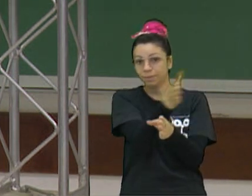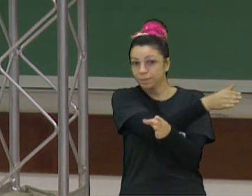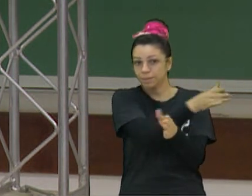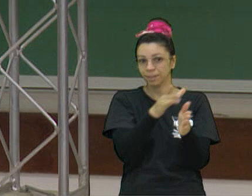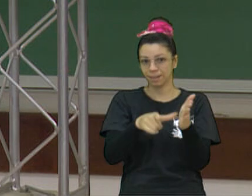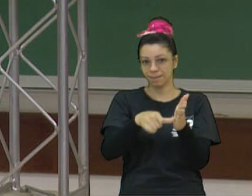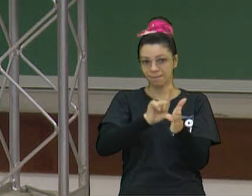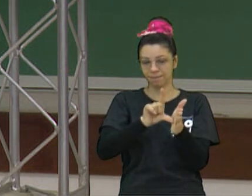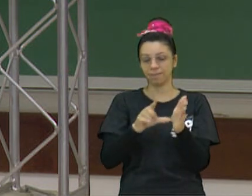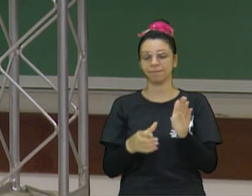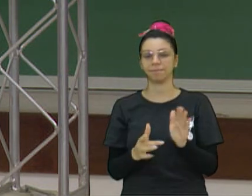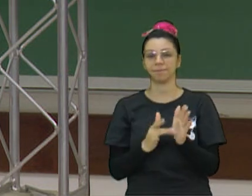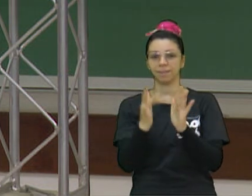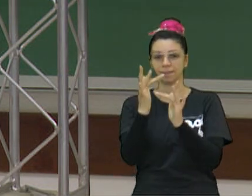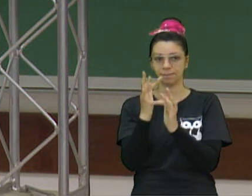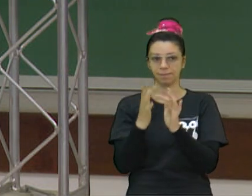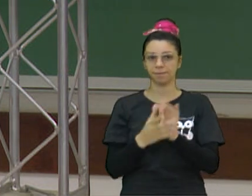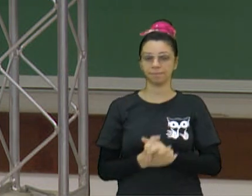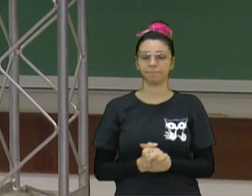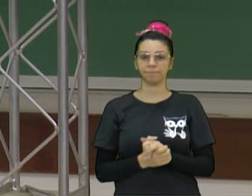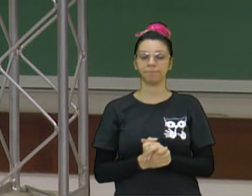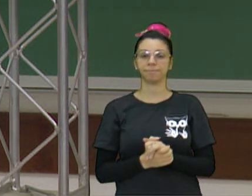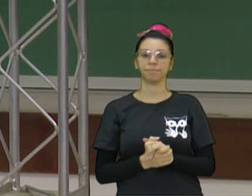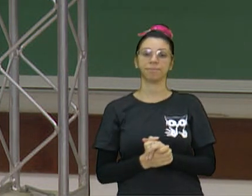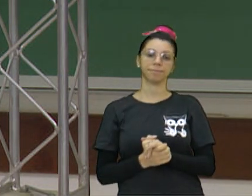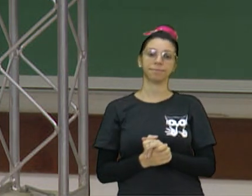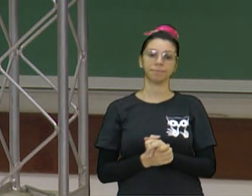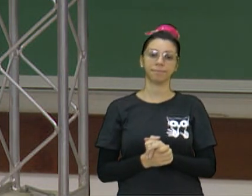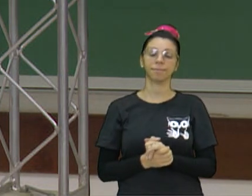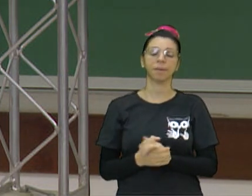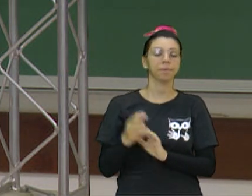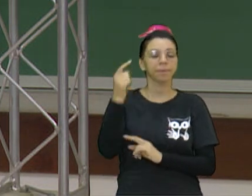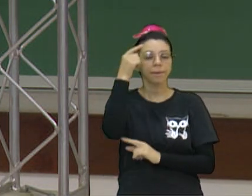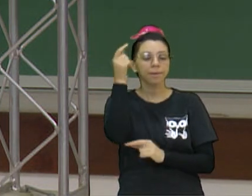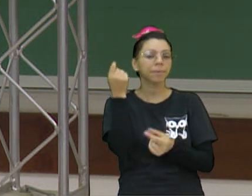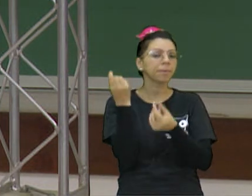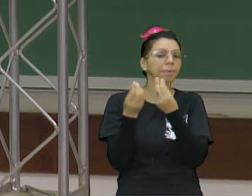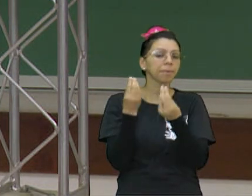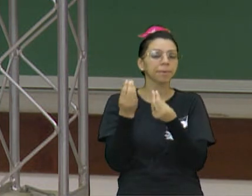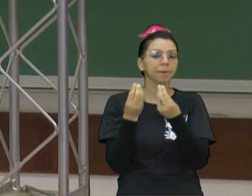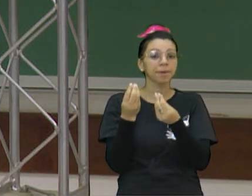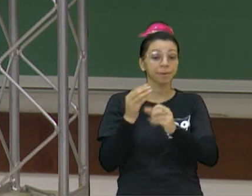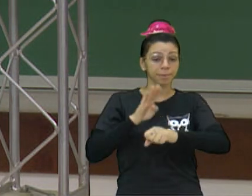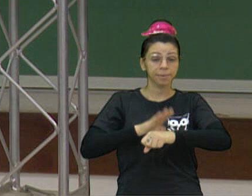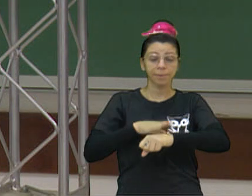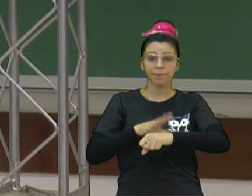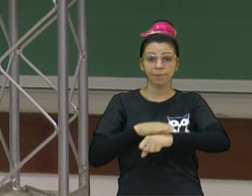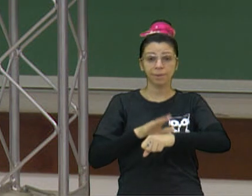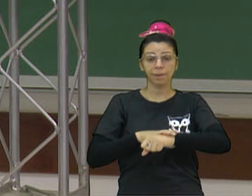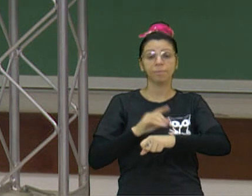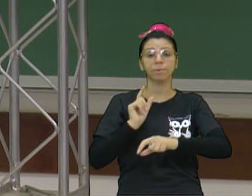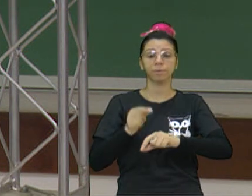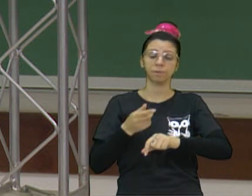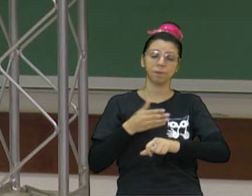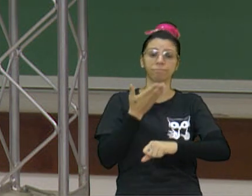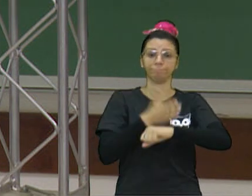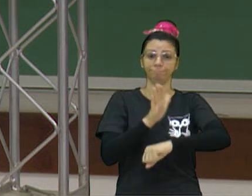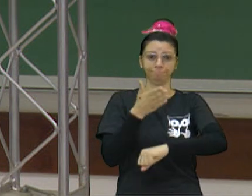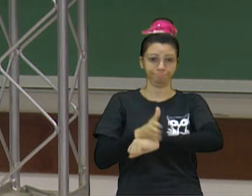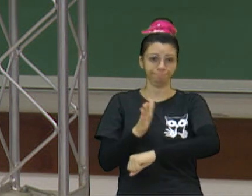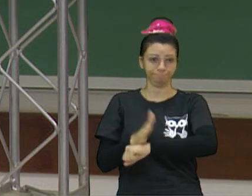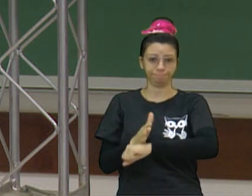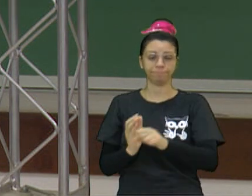aqui, se nós fizermos conta básica, a gente consegue ter mais ou menos ideia de quanto tempo essa modalidade já está sendo praticada,